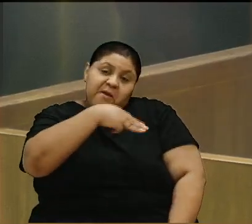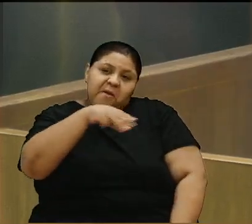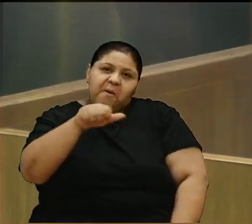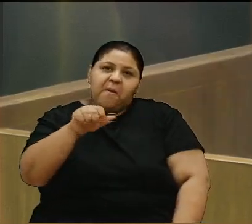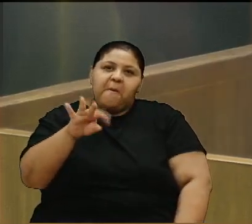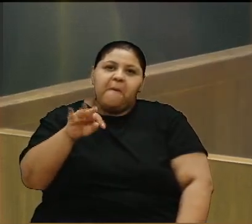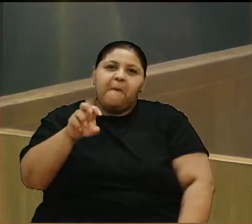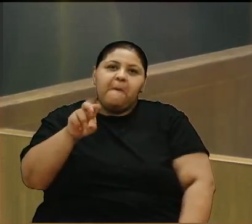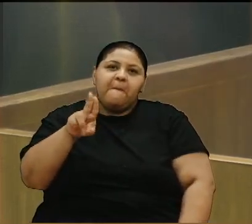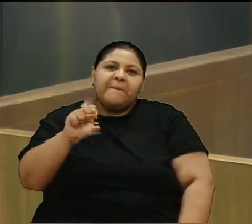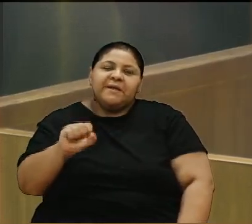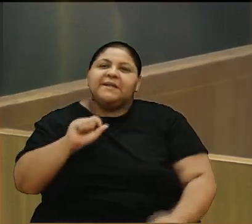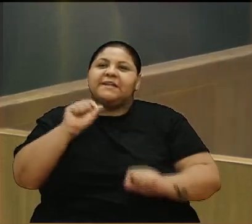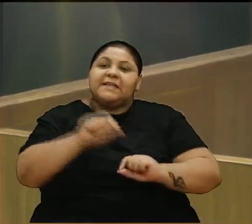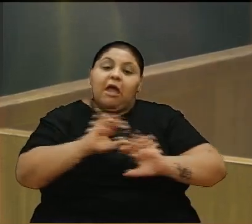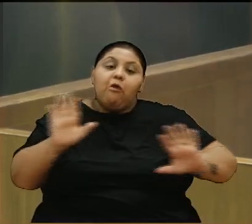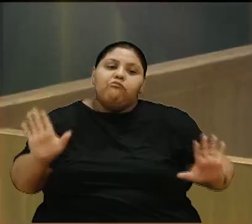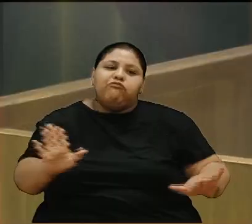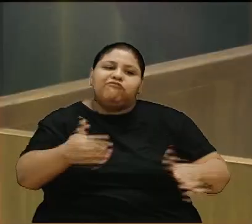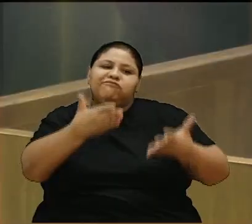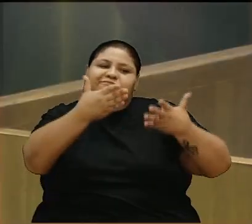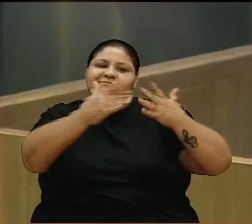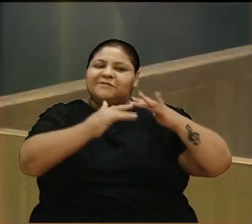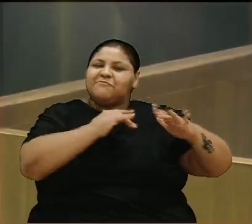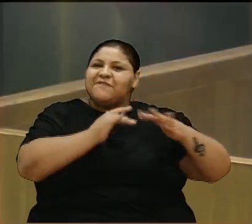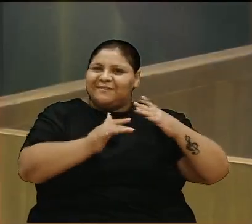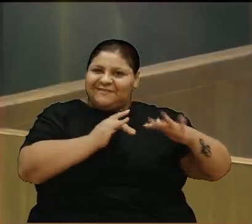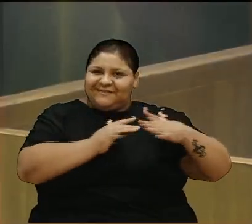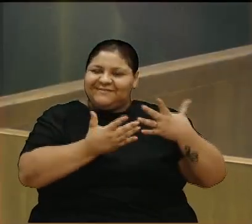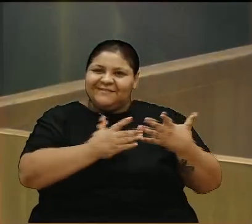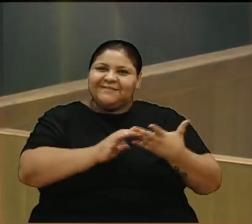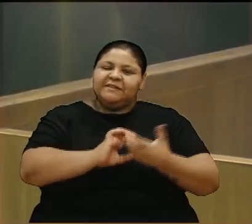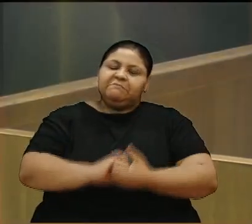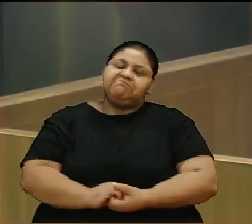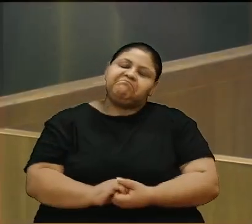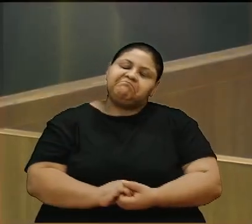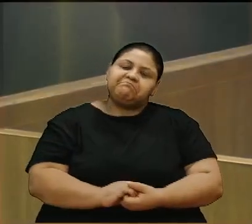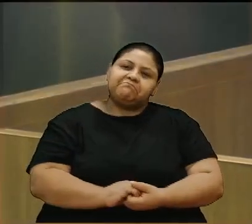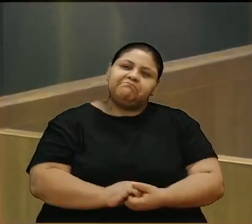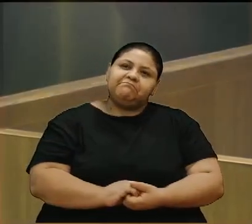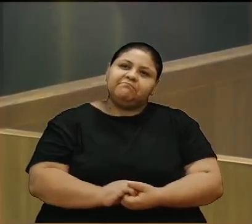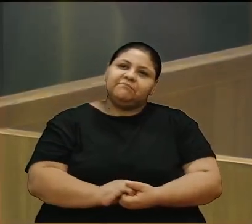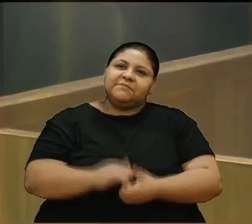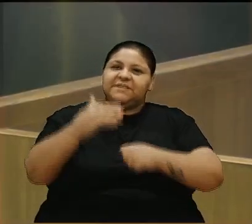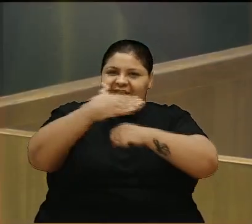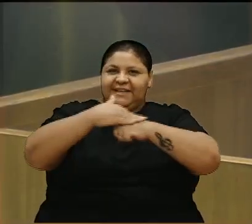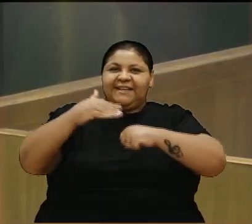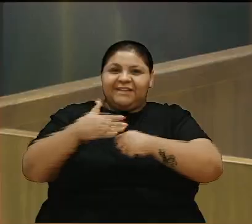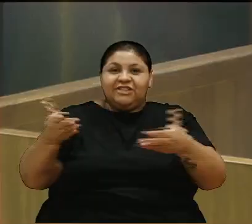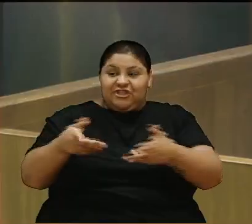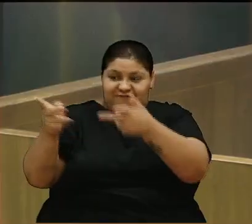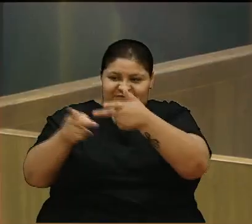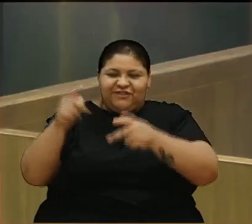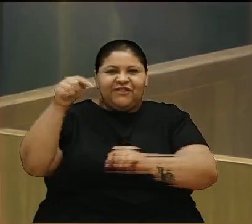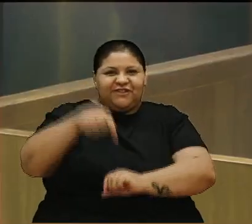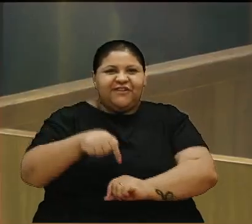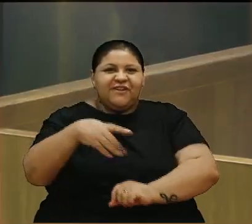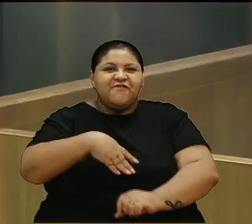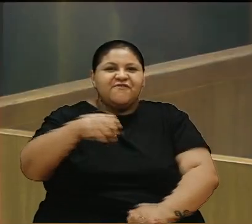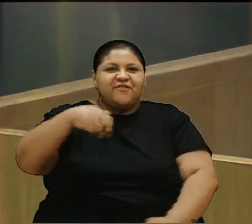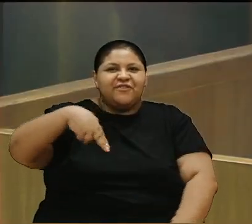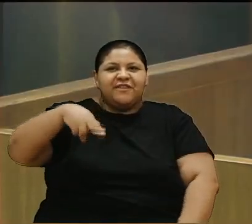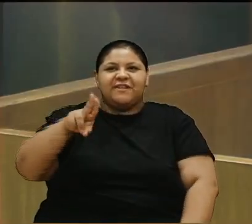tenha impulsionado todo esse momento e esse movimento. Ele que é um querido, veio aqui já nos visitar, que é o filho da